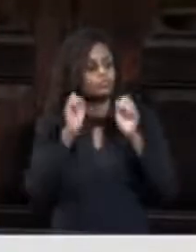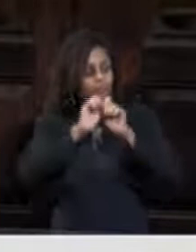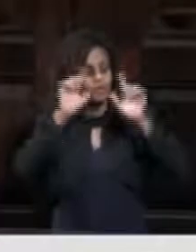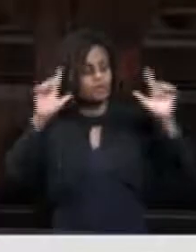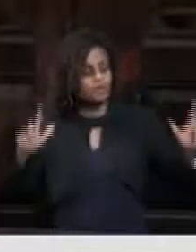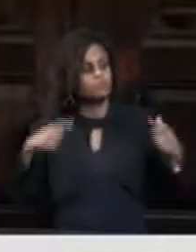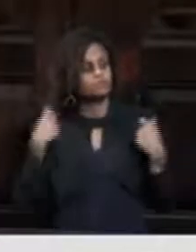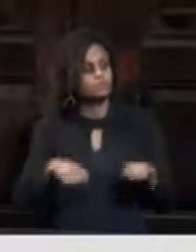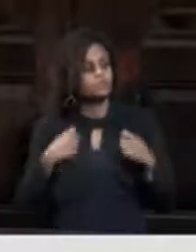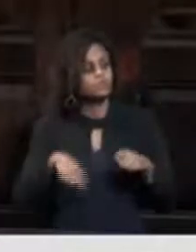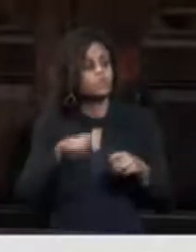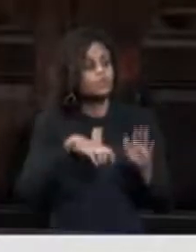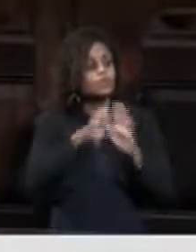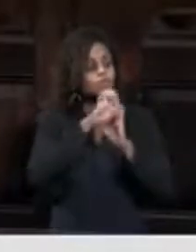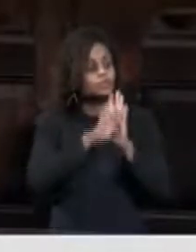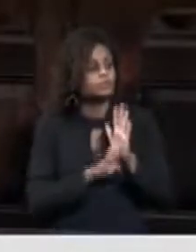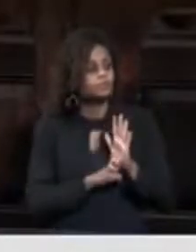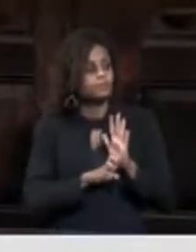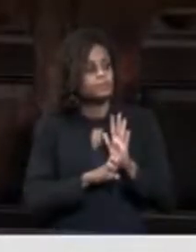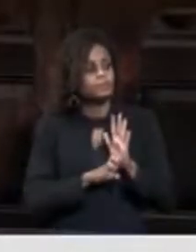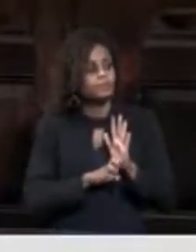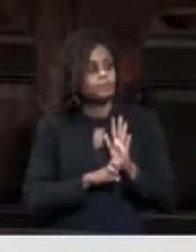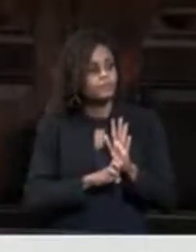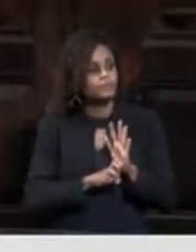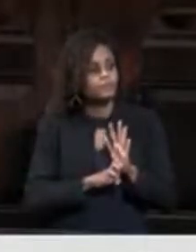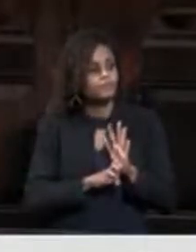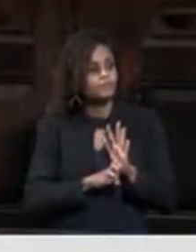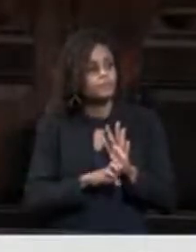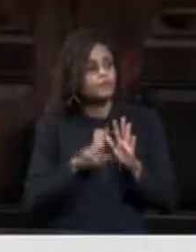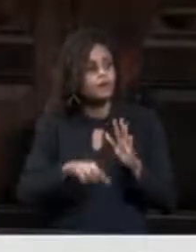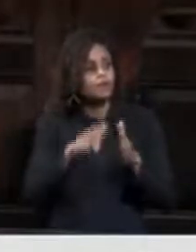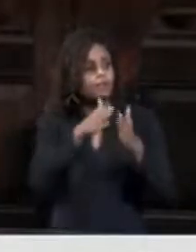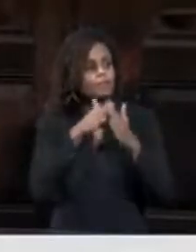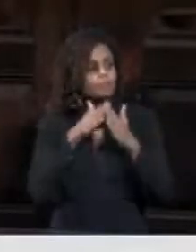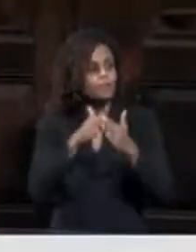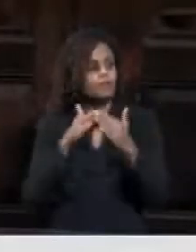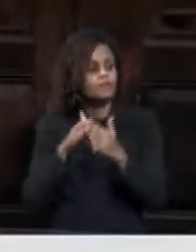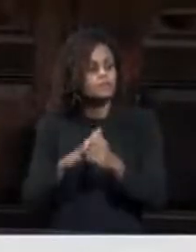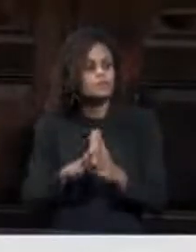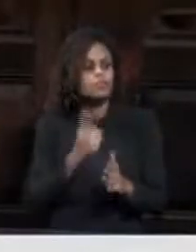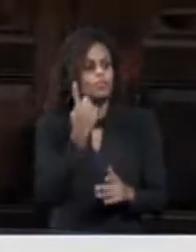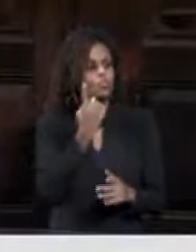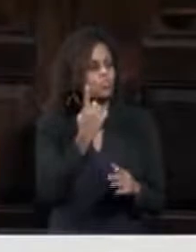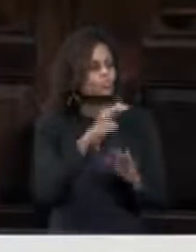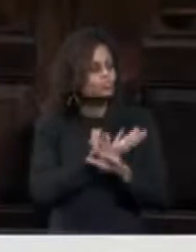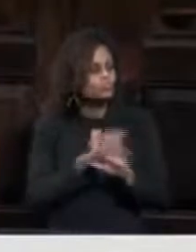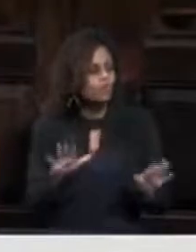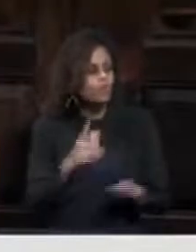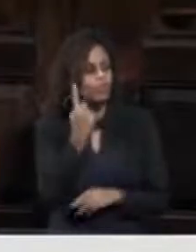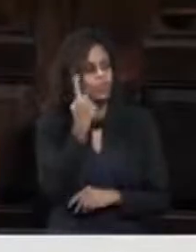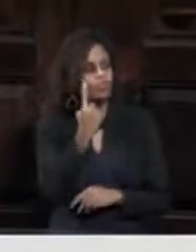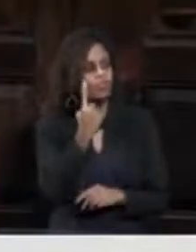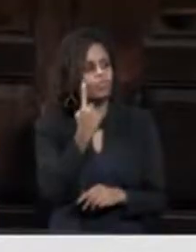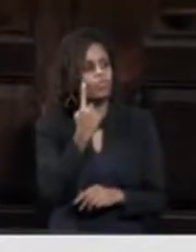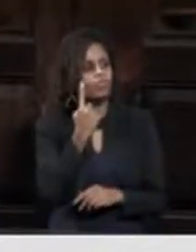nossa emenda é uma emenda que pede única e exclusivamente que